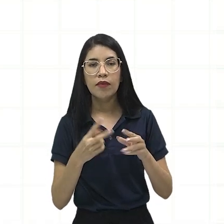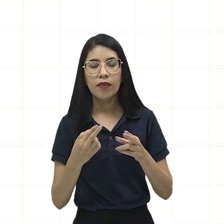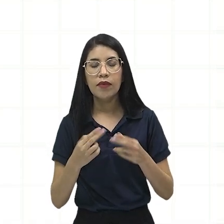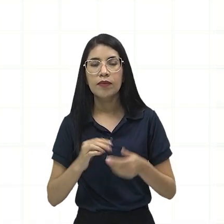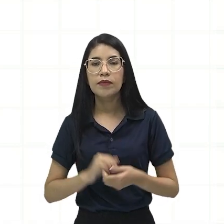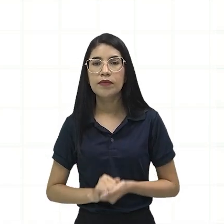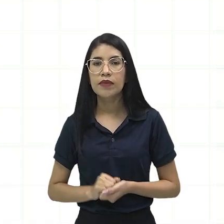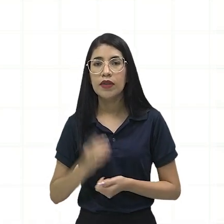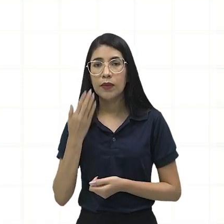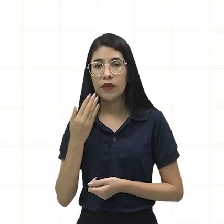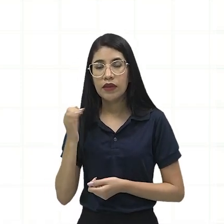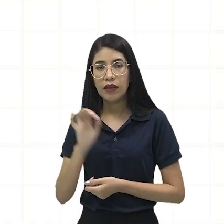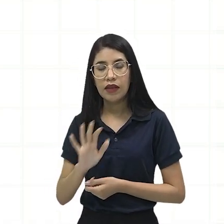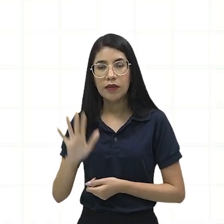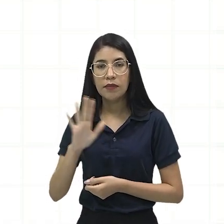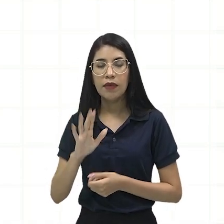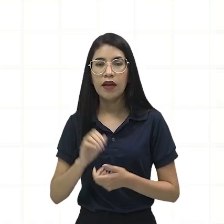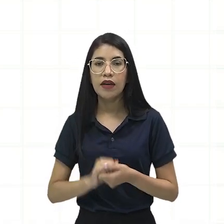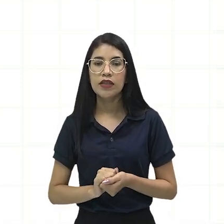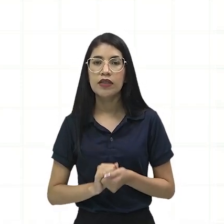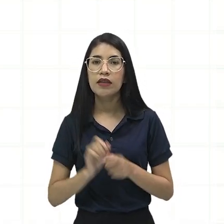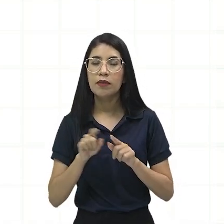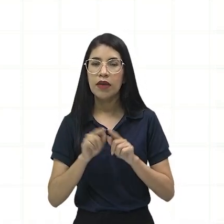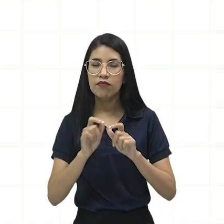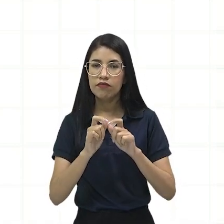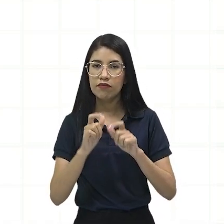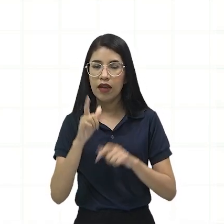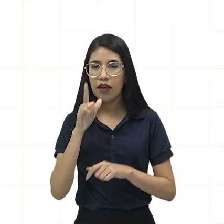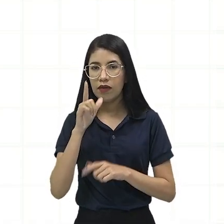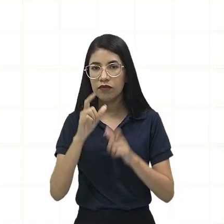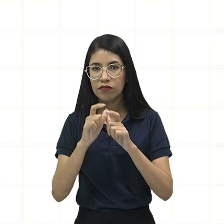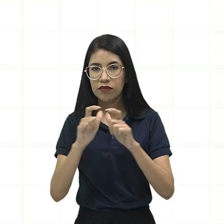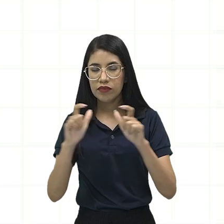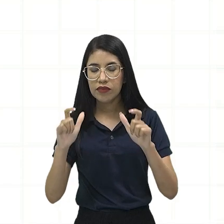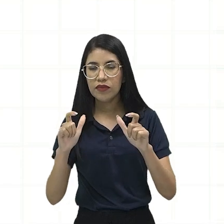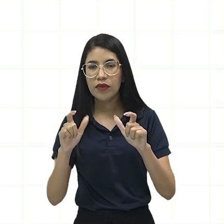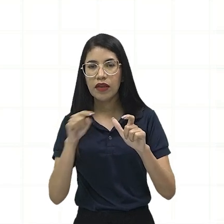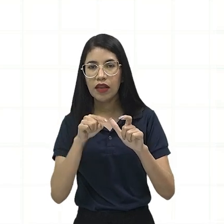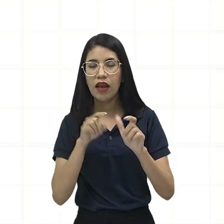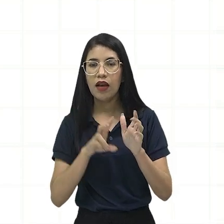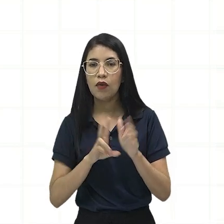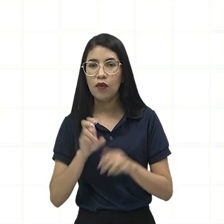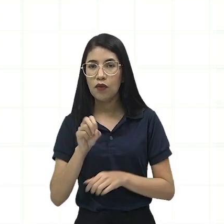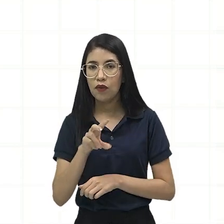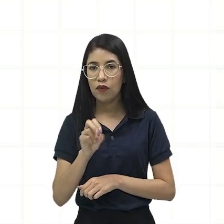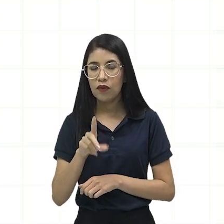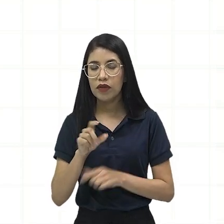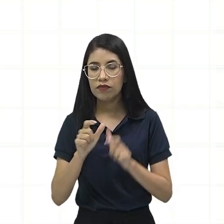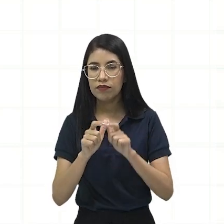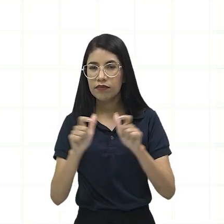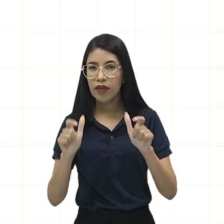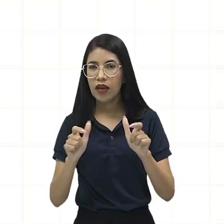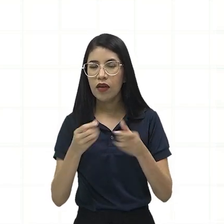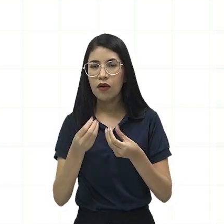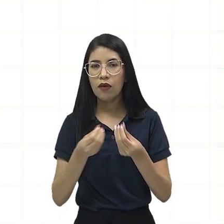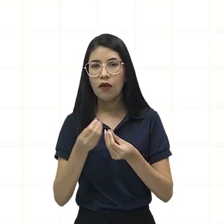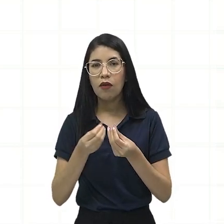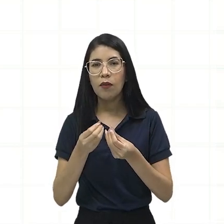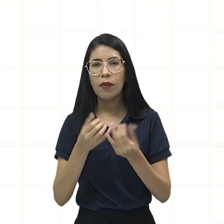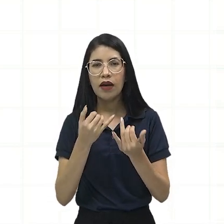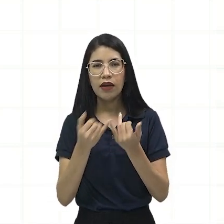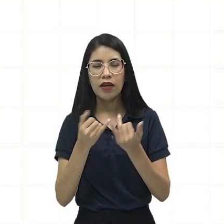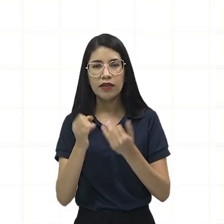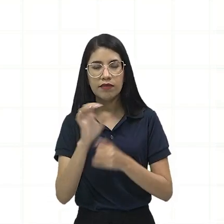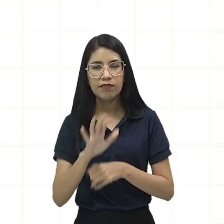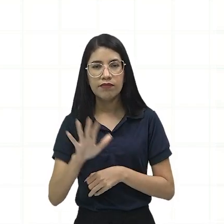Aqui em close, aumenta-se a imagem do agente que causa a infecção, e aí vocês vão ver que o